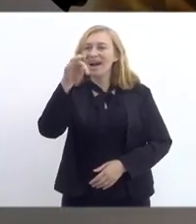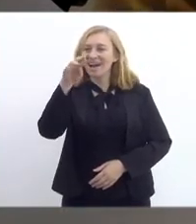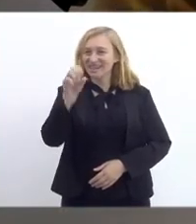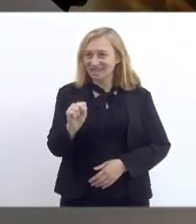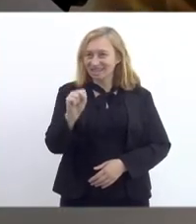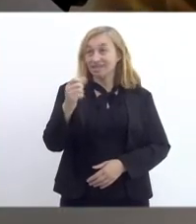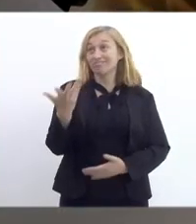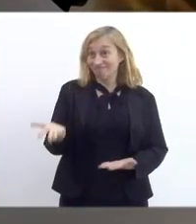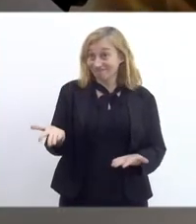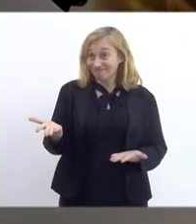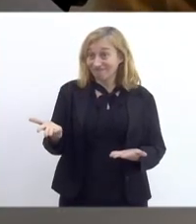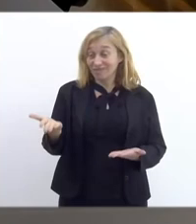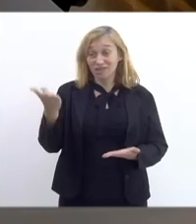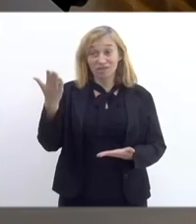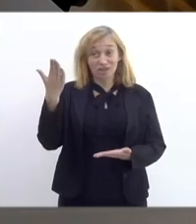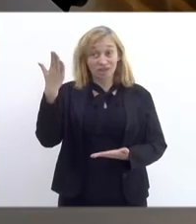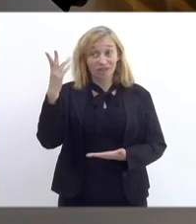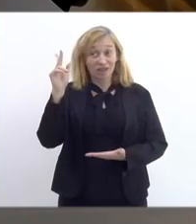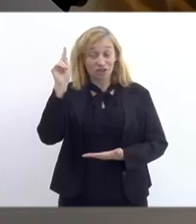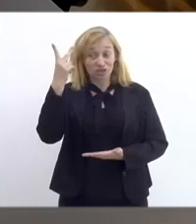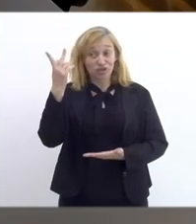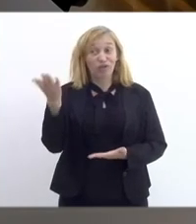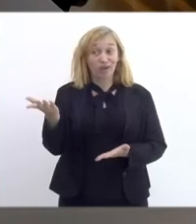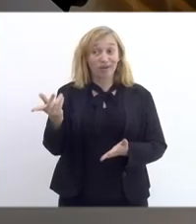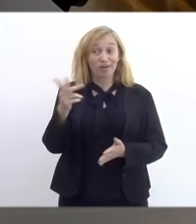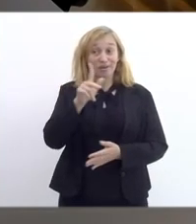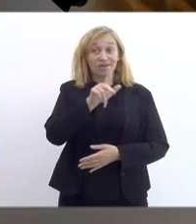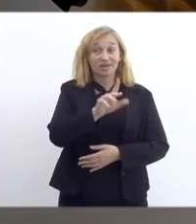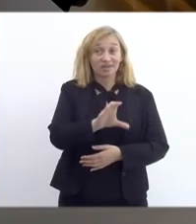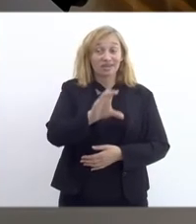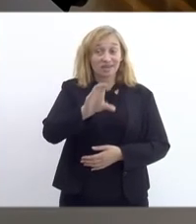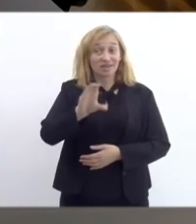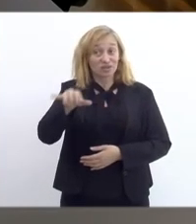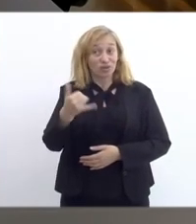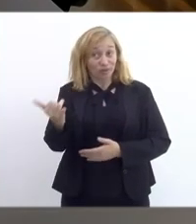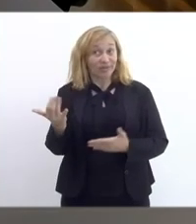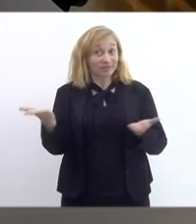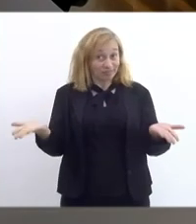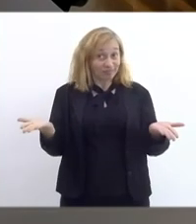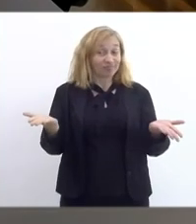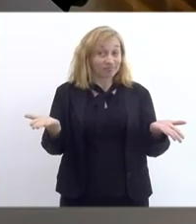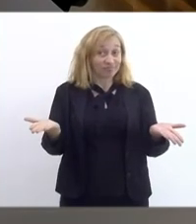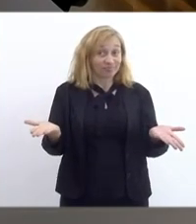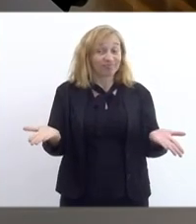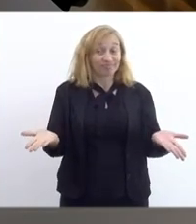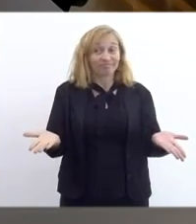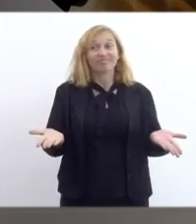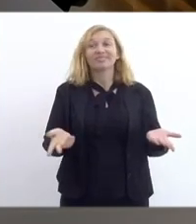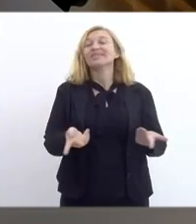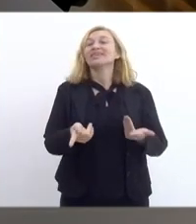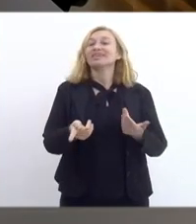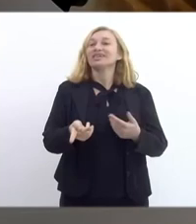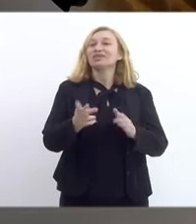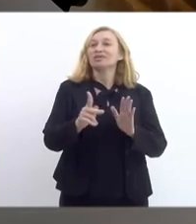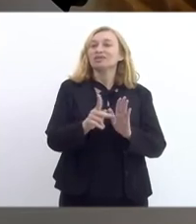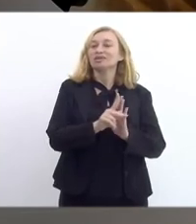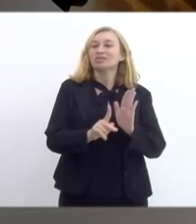sobre trabalhadores desempregados. Um contrassenso, né? Porque se é trabalhador, não pode estar desempregado. Mas está valendo. Projeto de